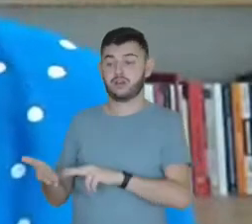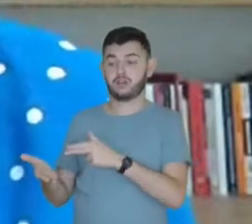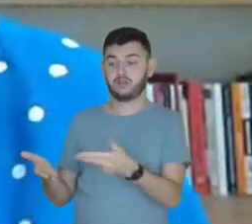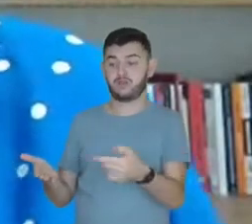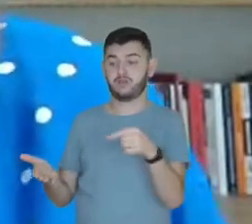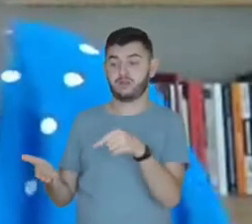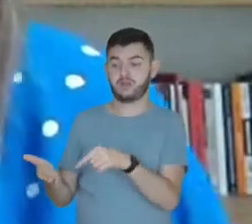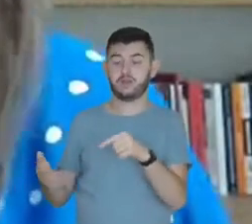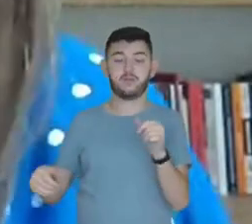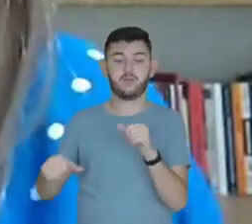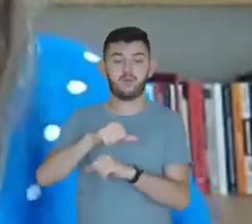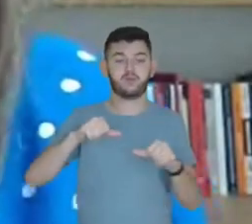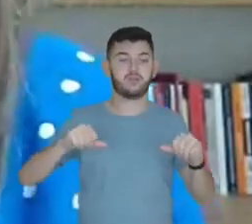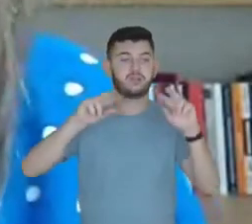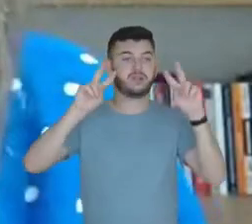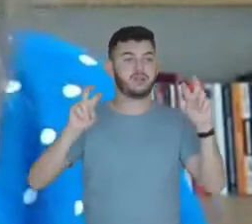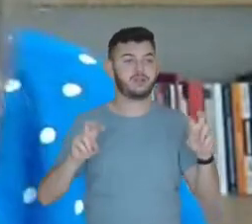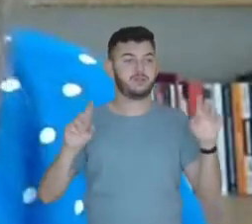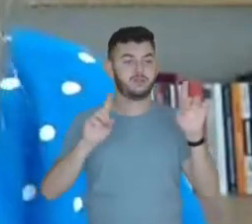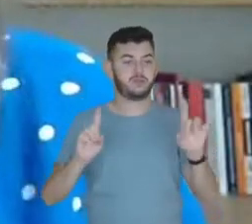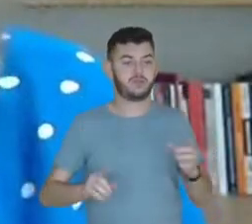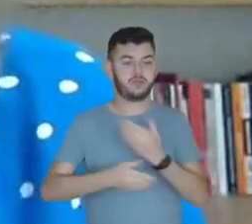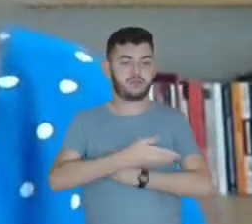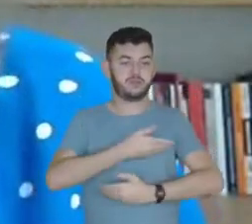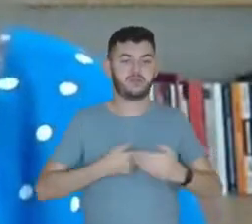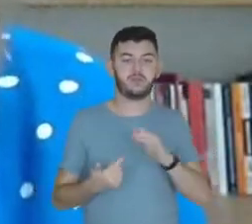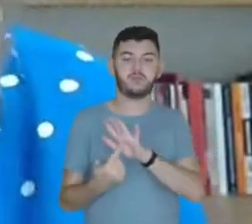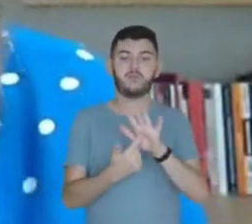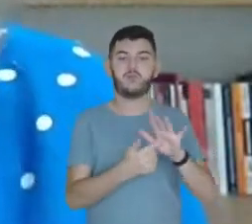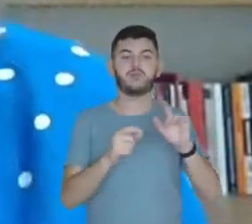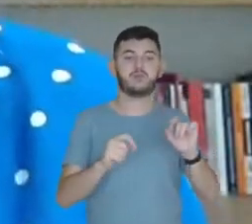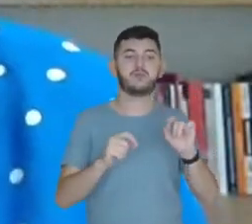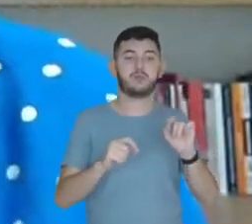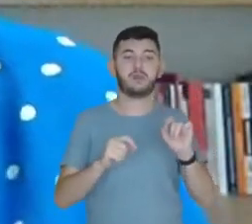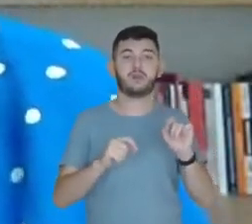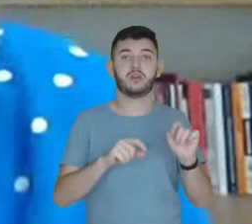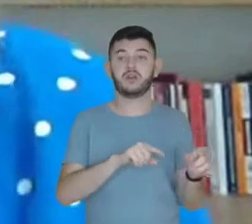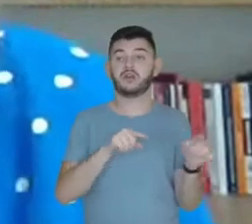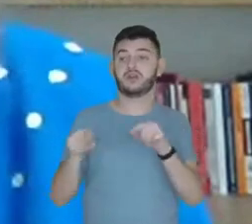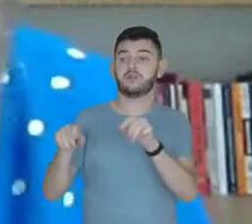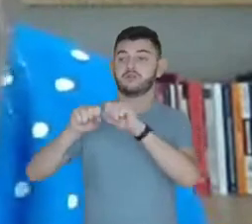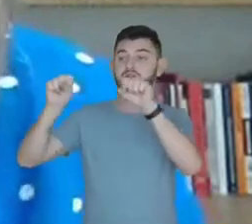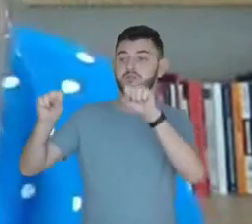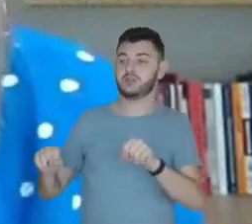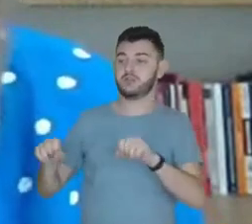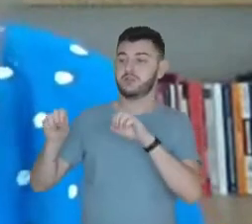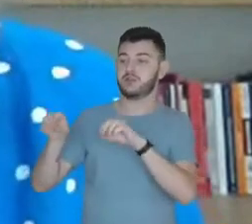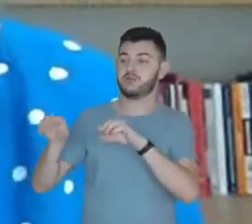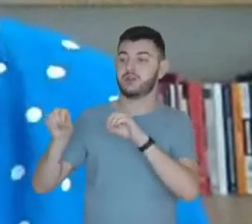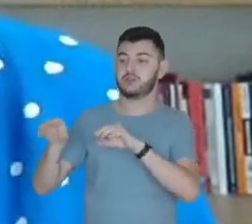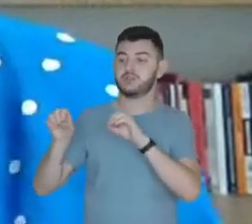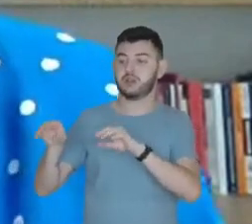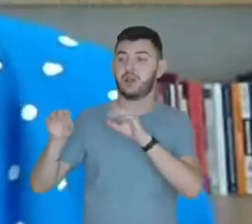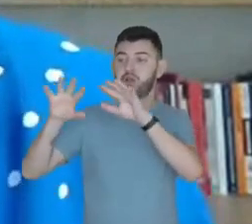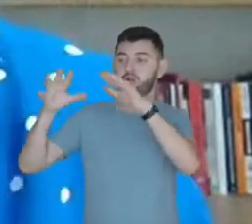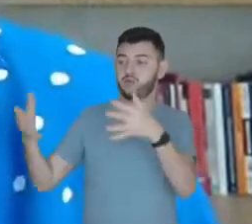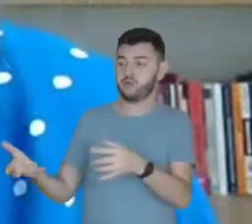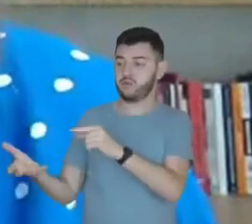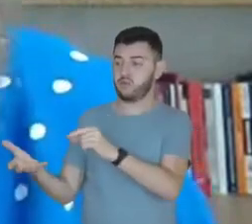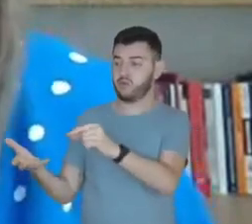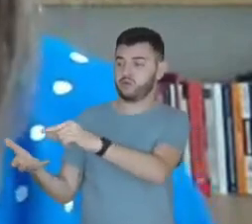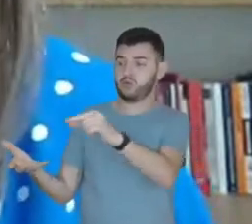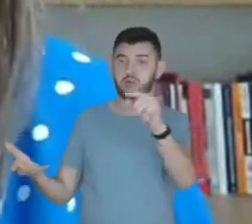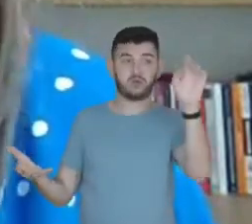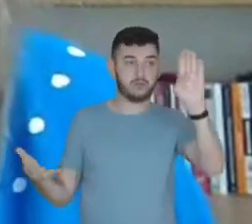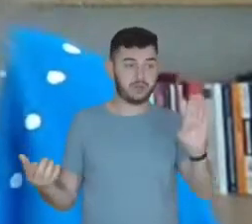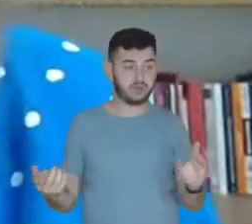importante transformação a ser feita do ponto de vista do sistema educacional, internacionalmente no Brasil. Então, no